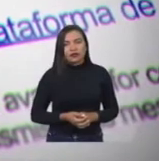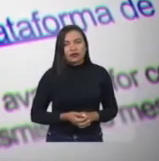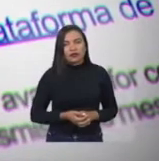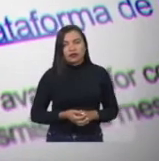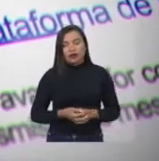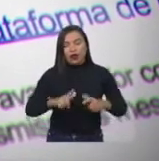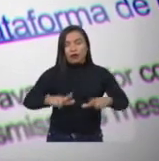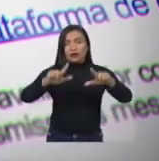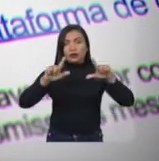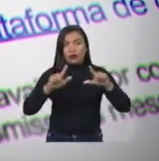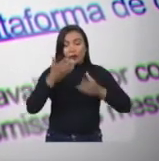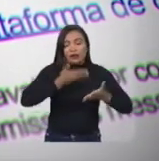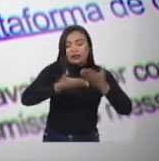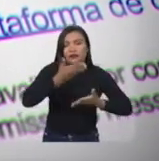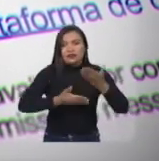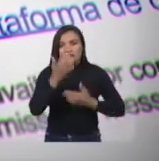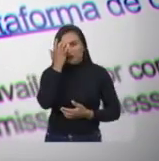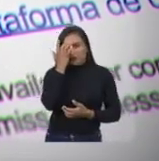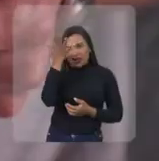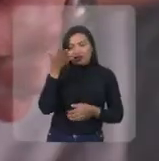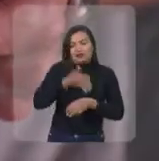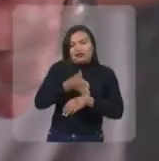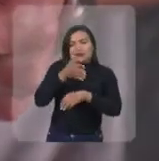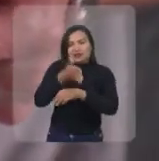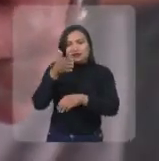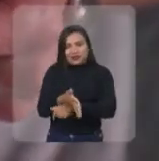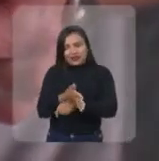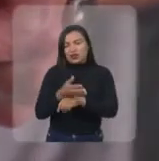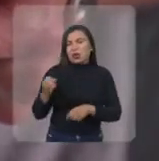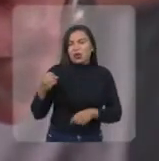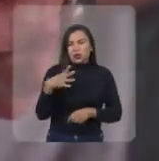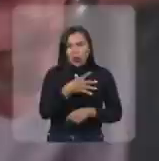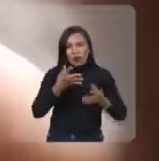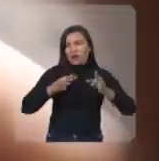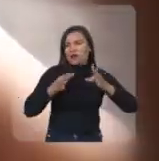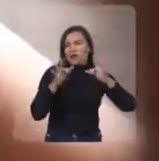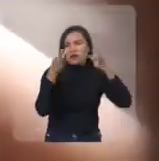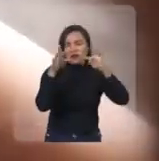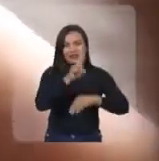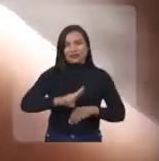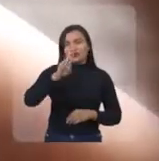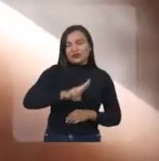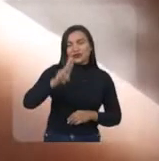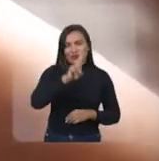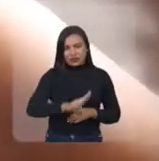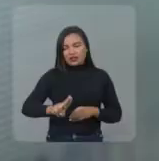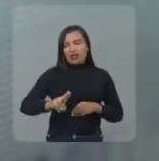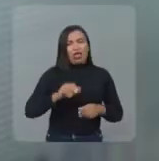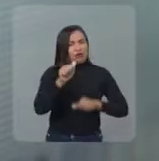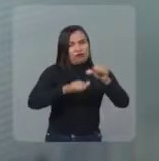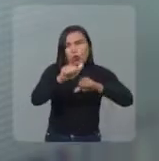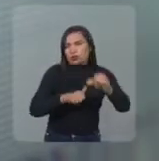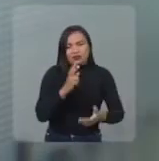Uma plataforma interativa e de fácil acesso, inovadora no uso das tecnologias e atualizada